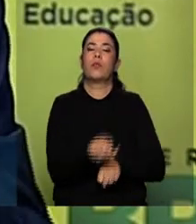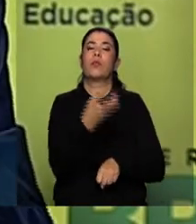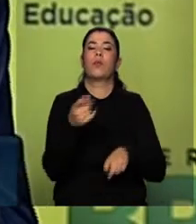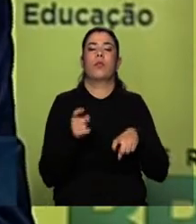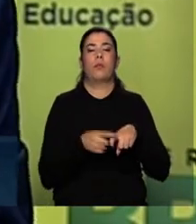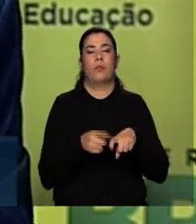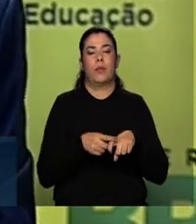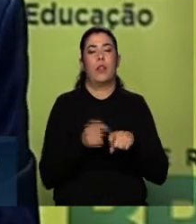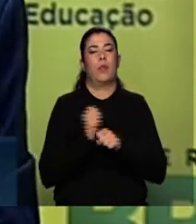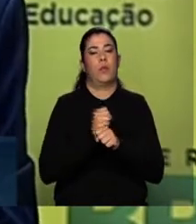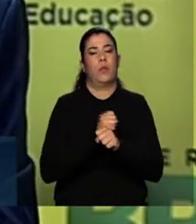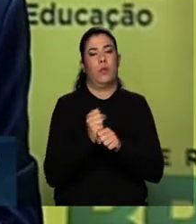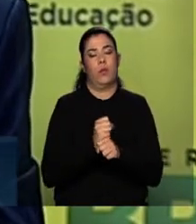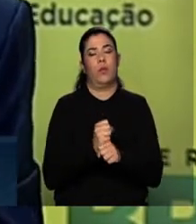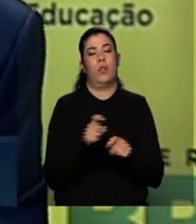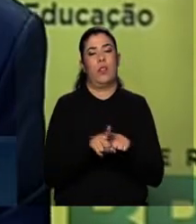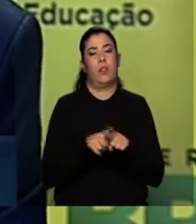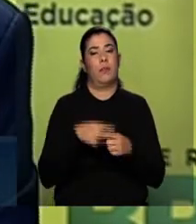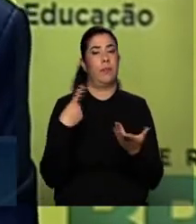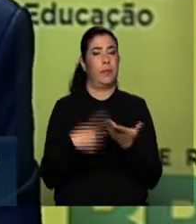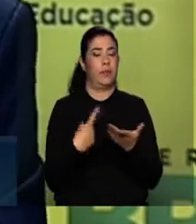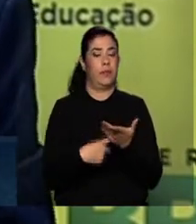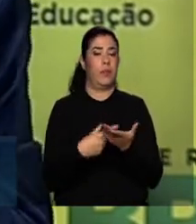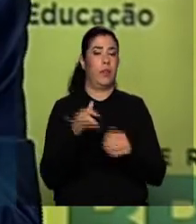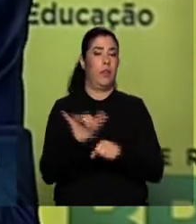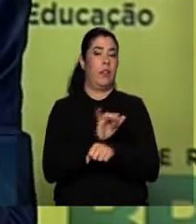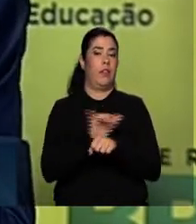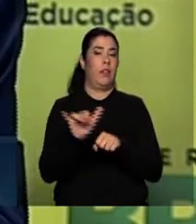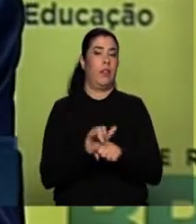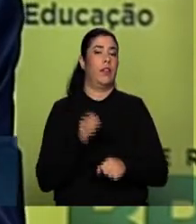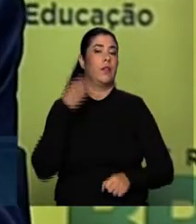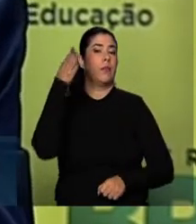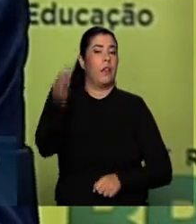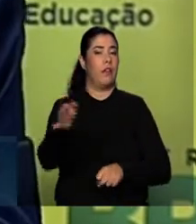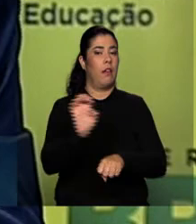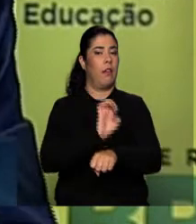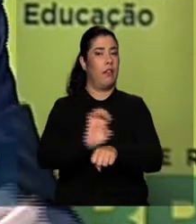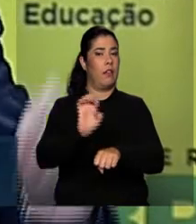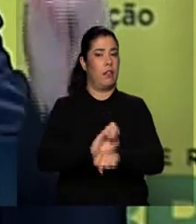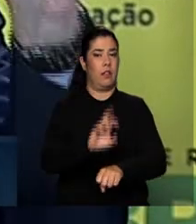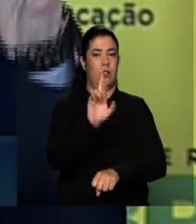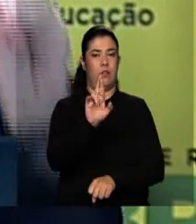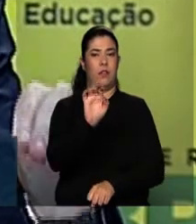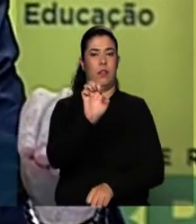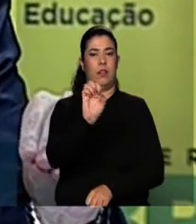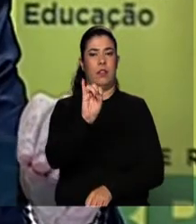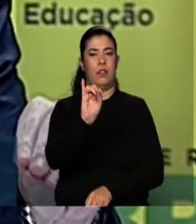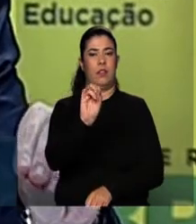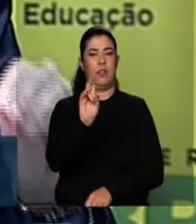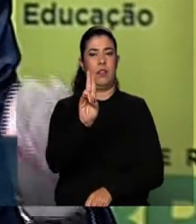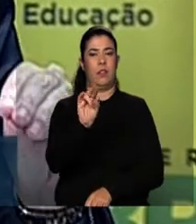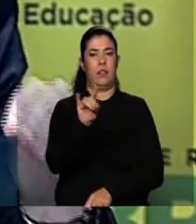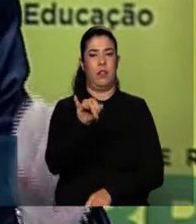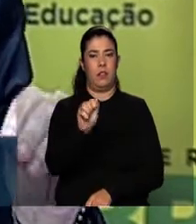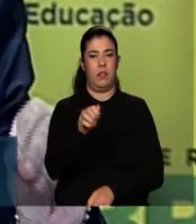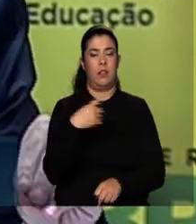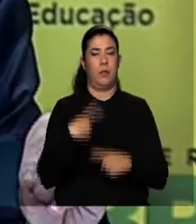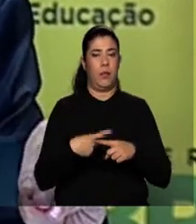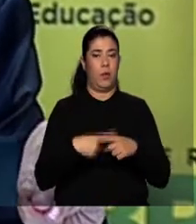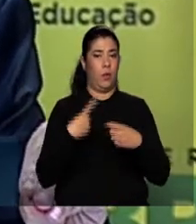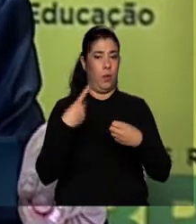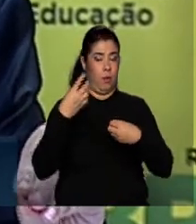E combinar com essa estratégia da residência. É muito importante, por quê? Porque o município vai ter que